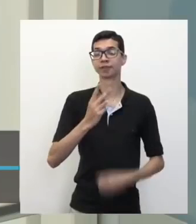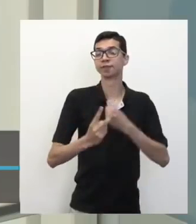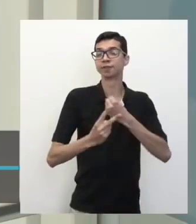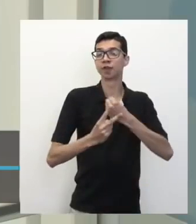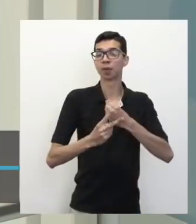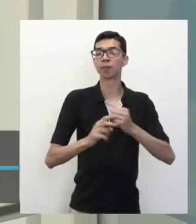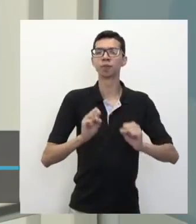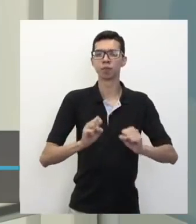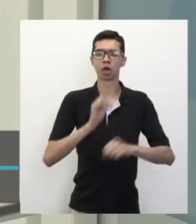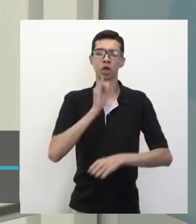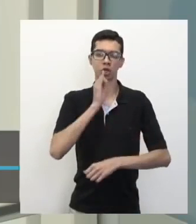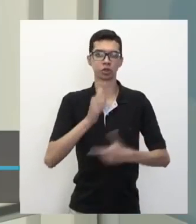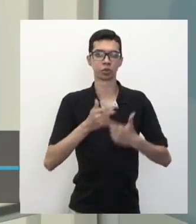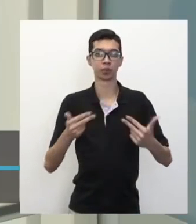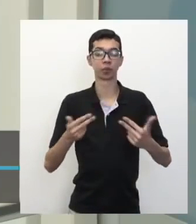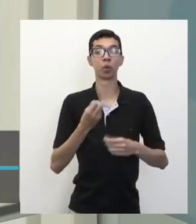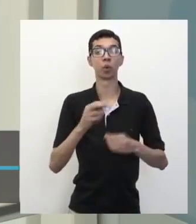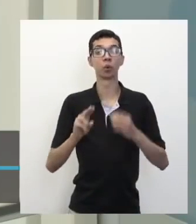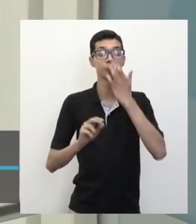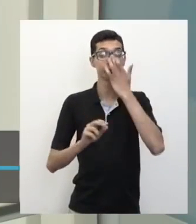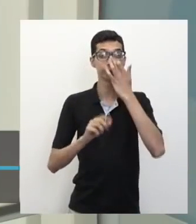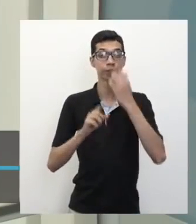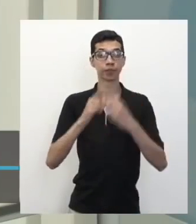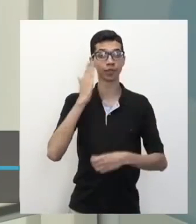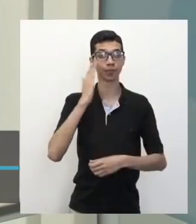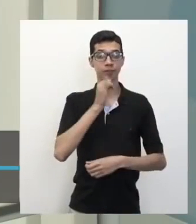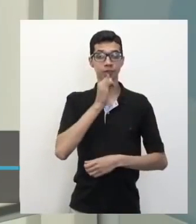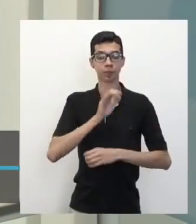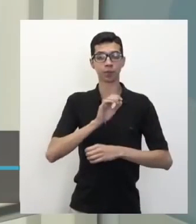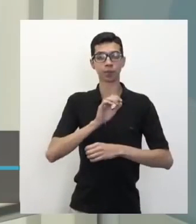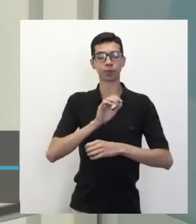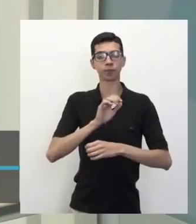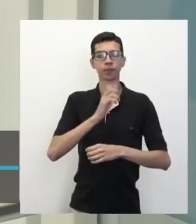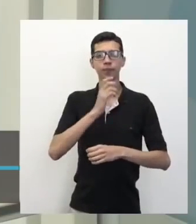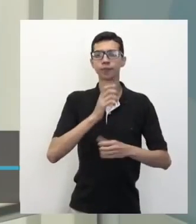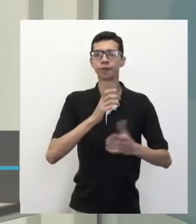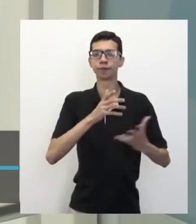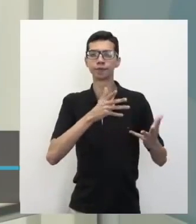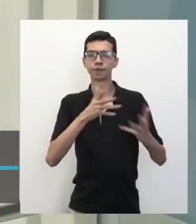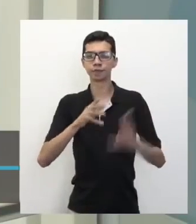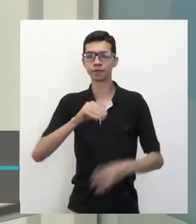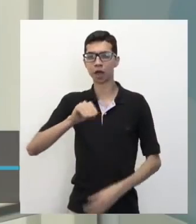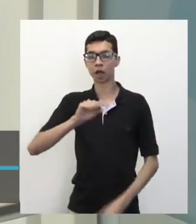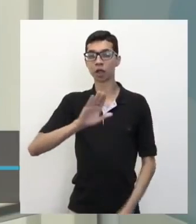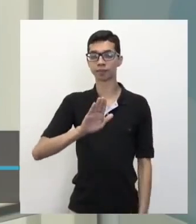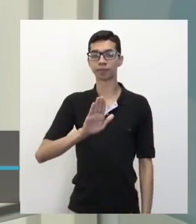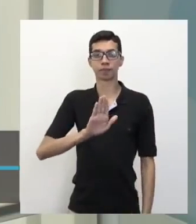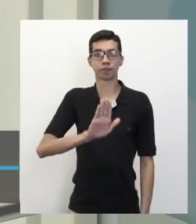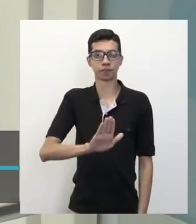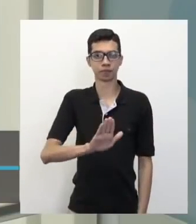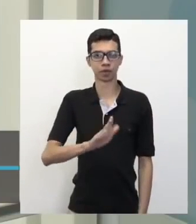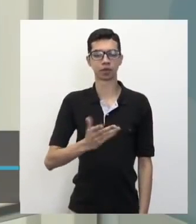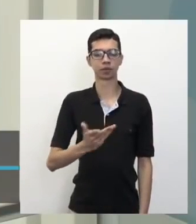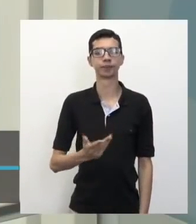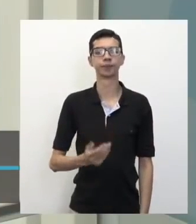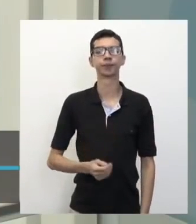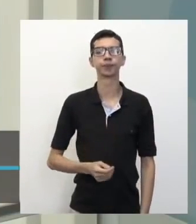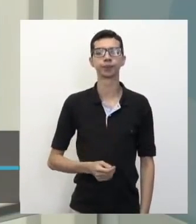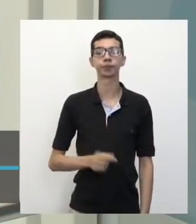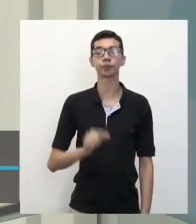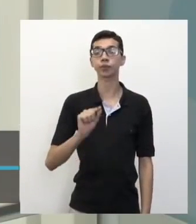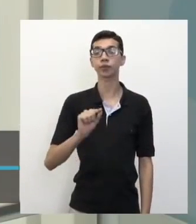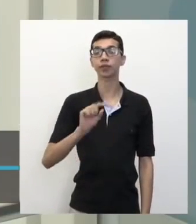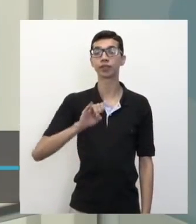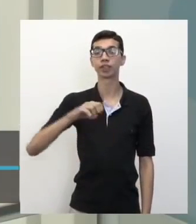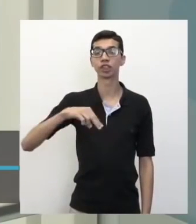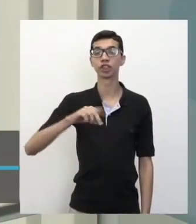do dizer. E o indireto é quando o narrador reproduz a fala da personagem. E o indireto livre é